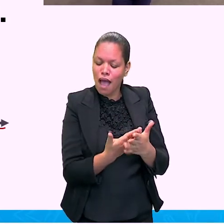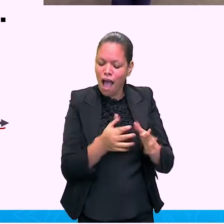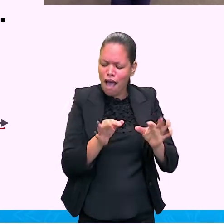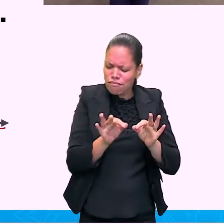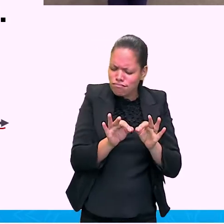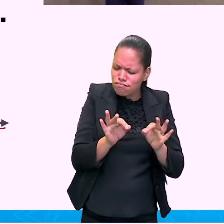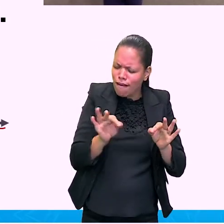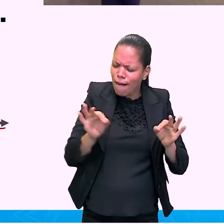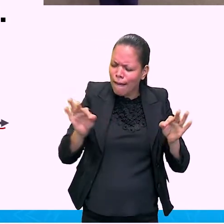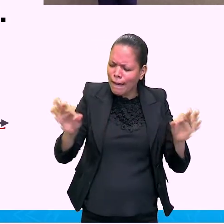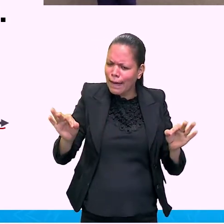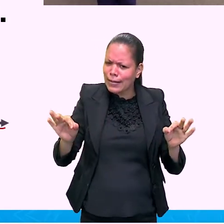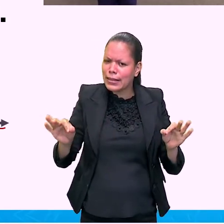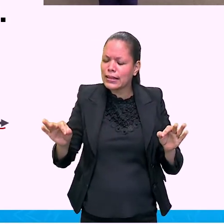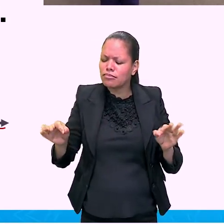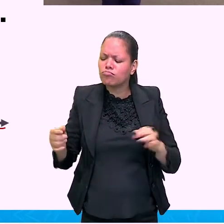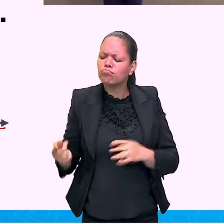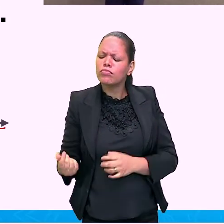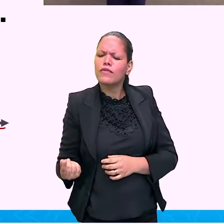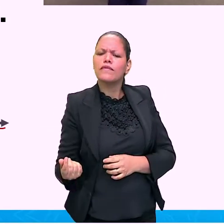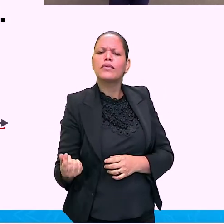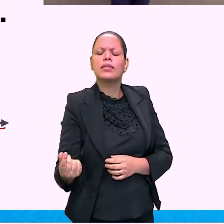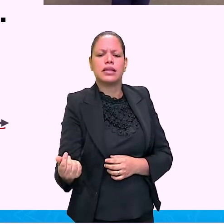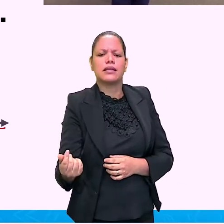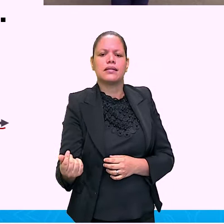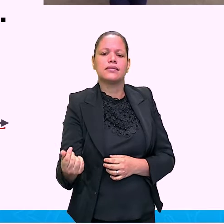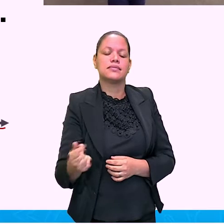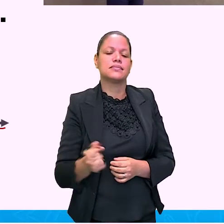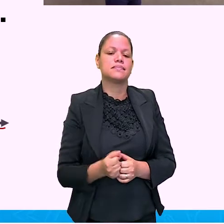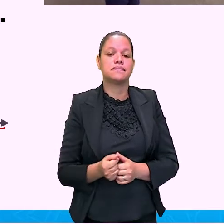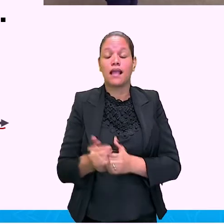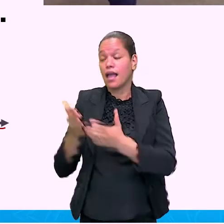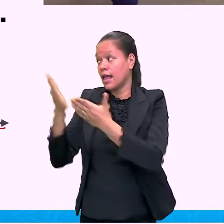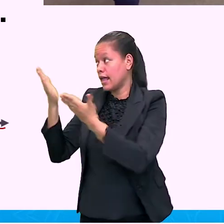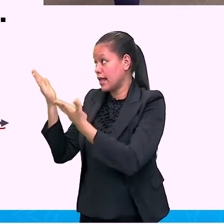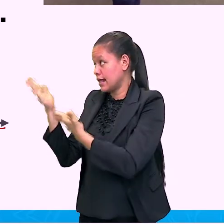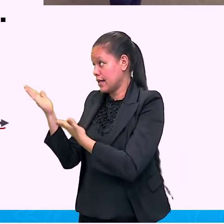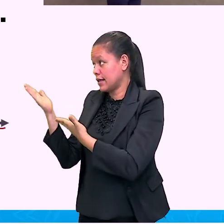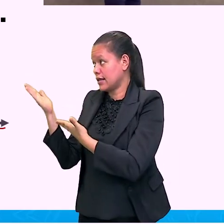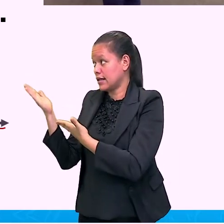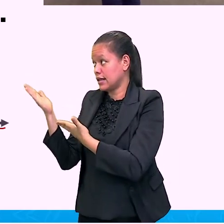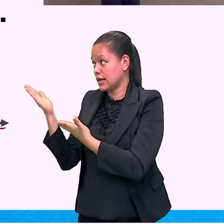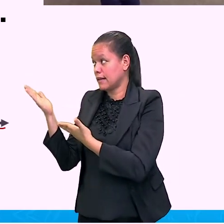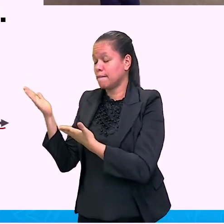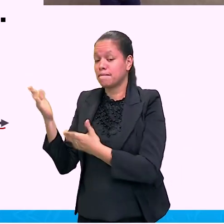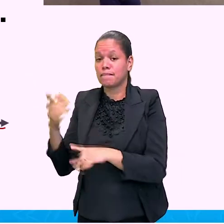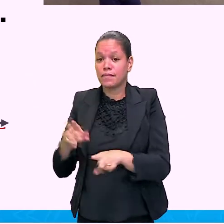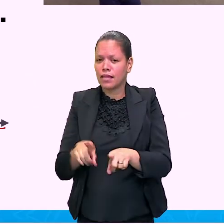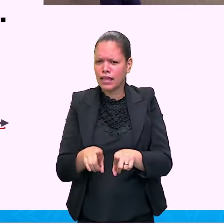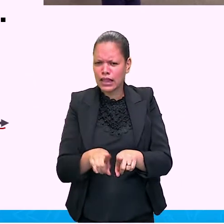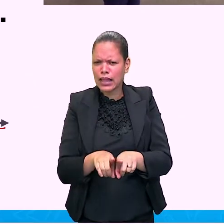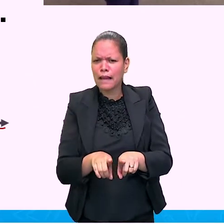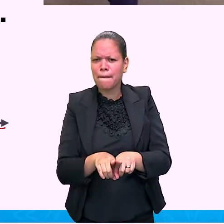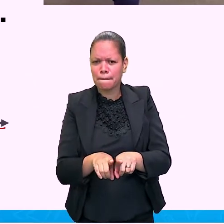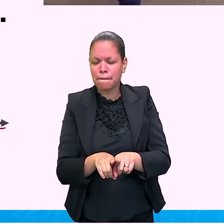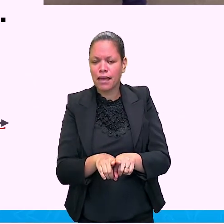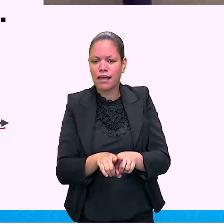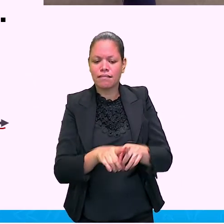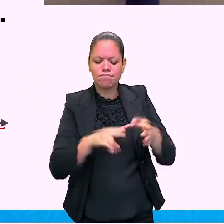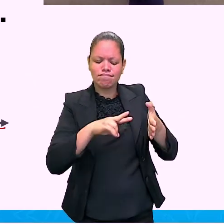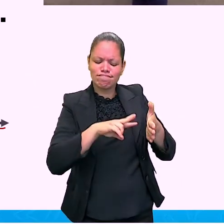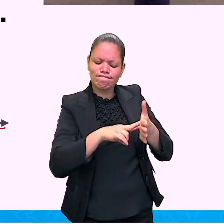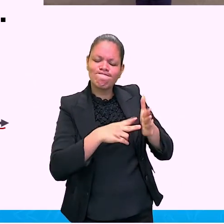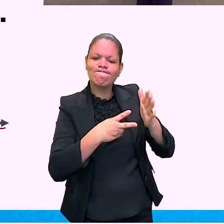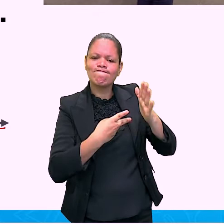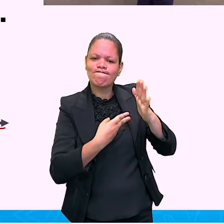e infinitas. Dentro dessa definição, nós temos aí uma coisa que pode te confundir na hora de ler, que